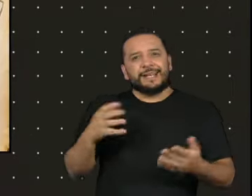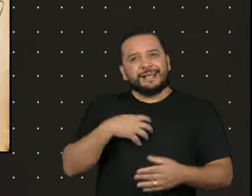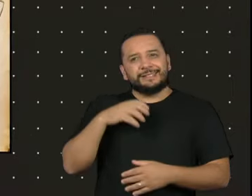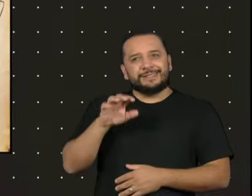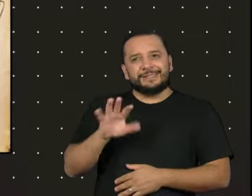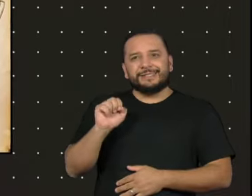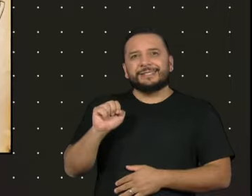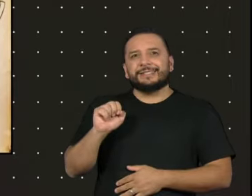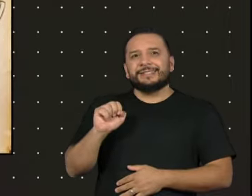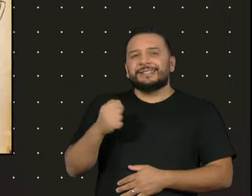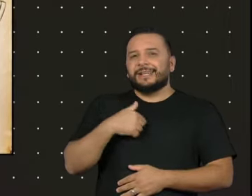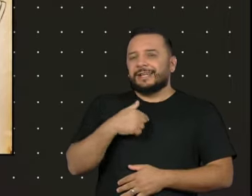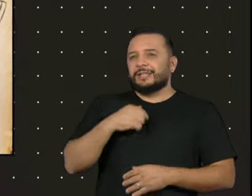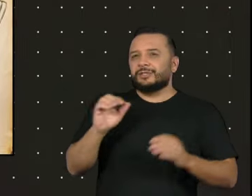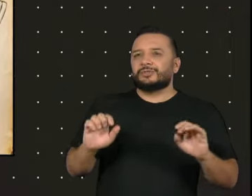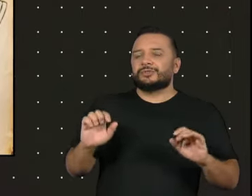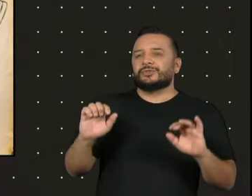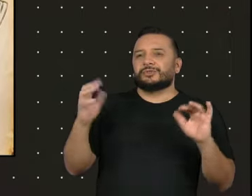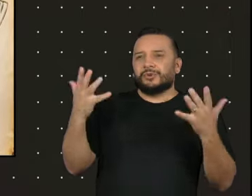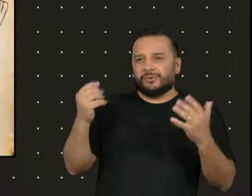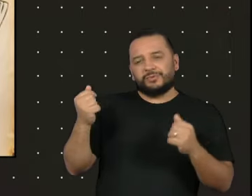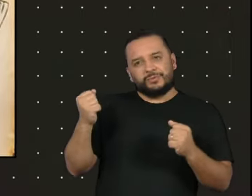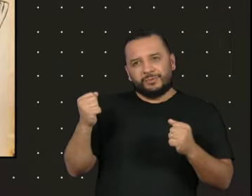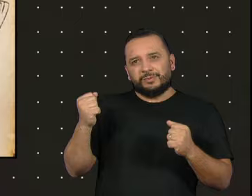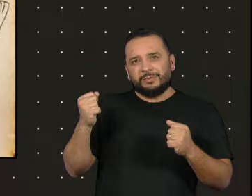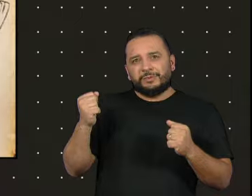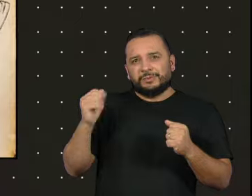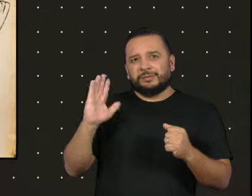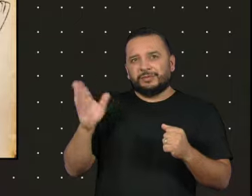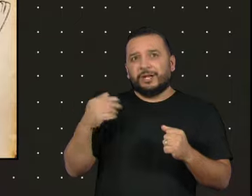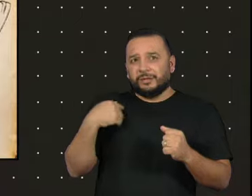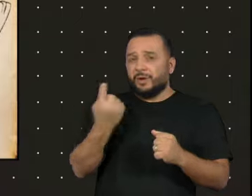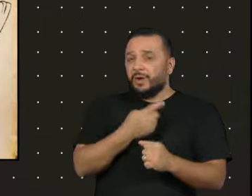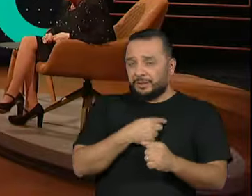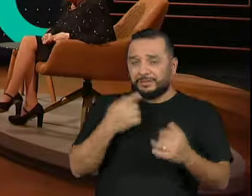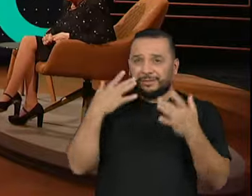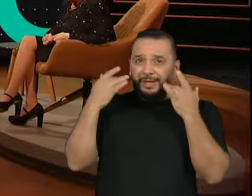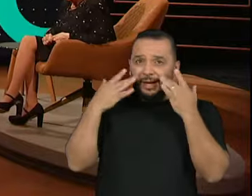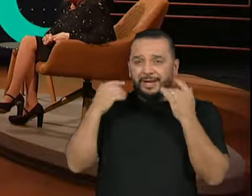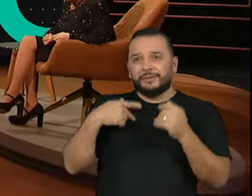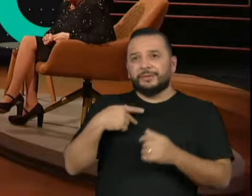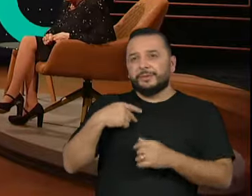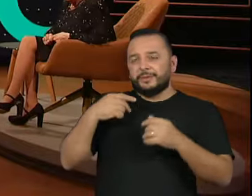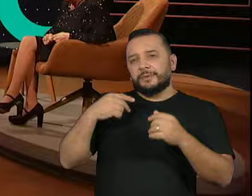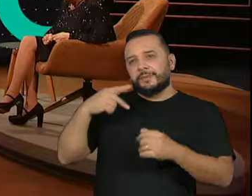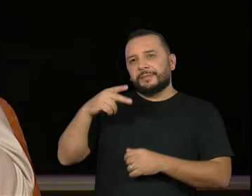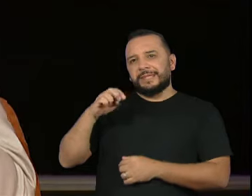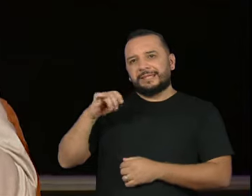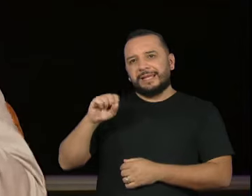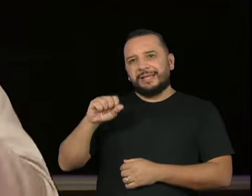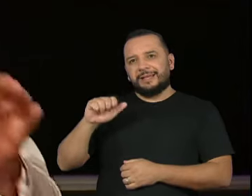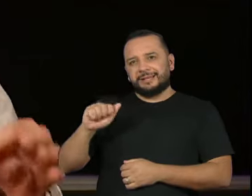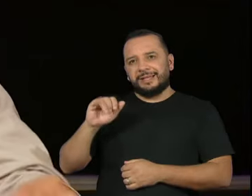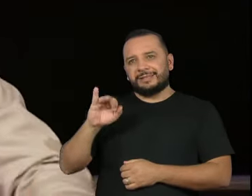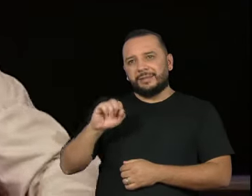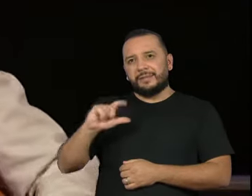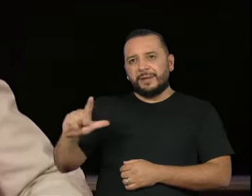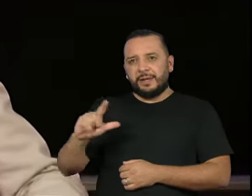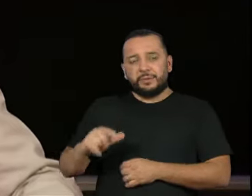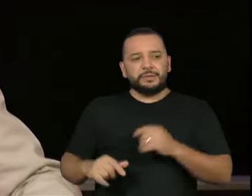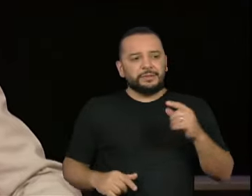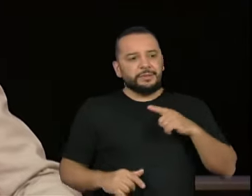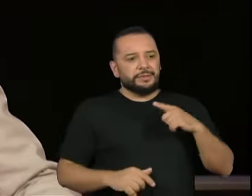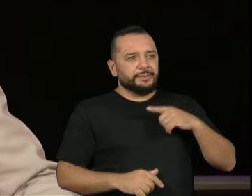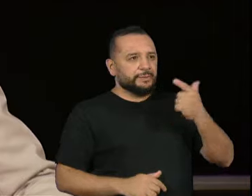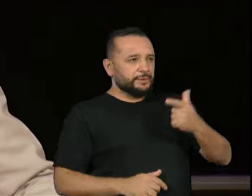ele vai para esse espetáculo, né? Ficamos muito tempo no Teatro Santa Isabel. Vamos falar de uma outra pessoa que foi também muito importante na sua